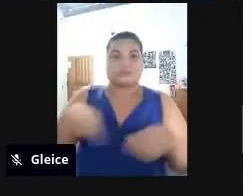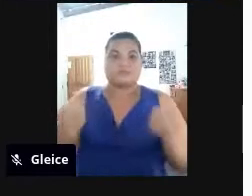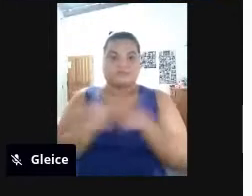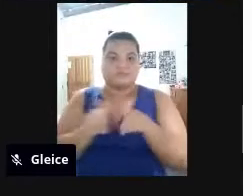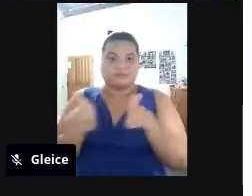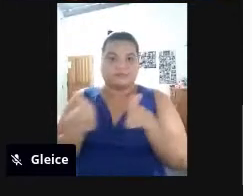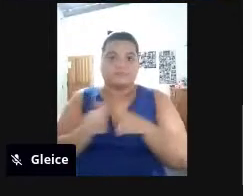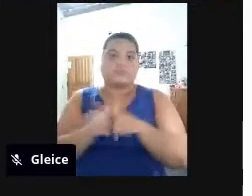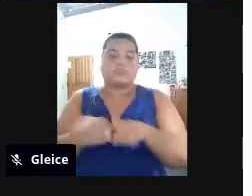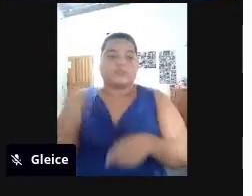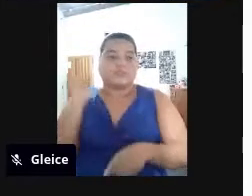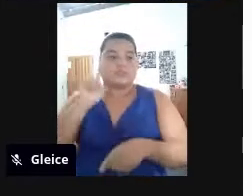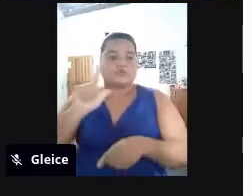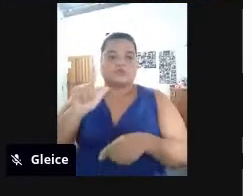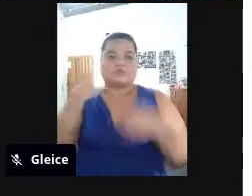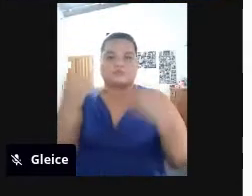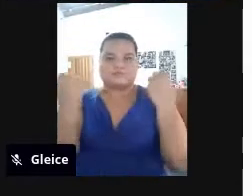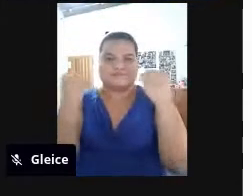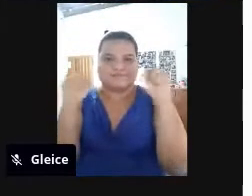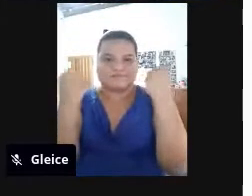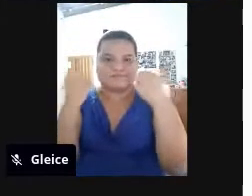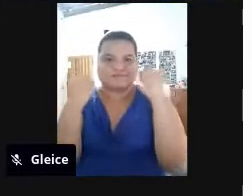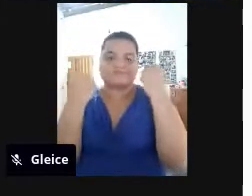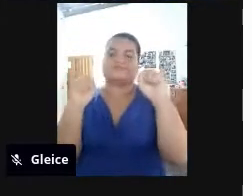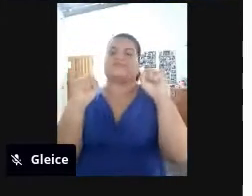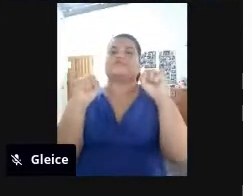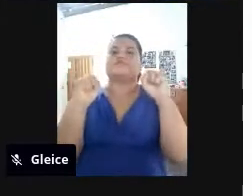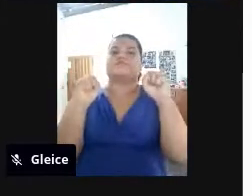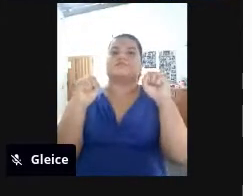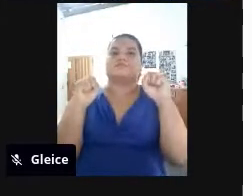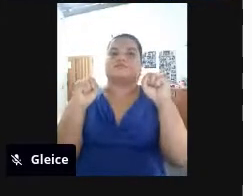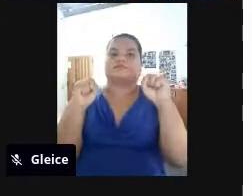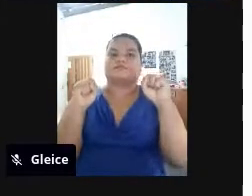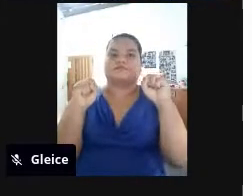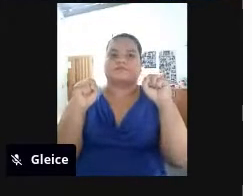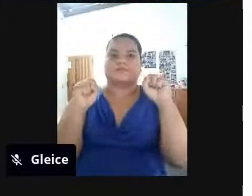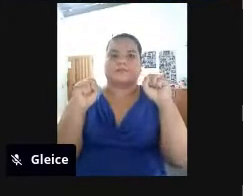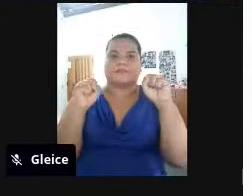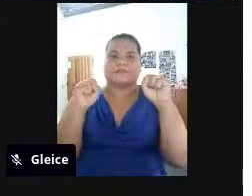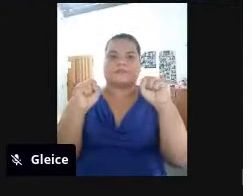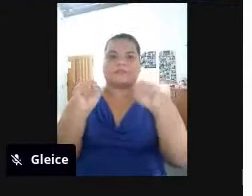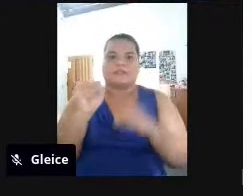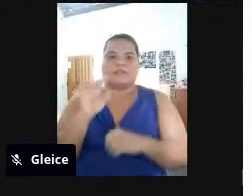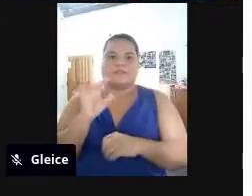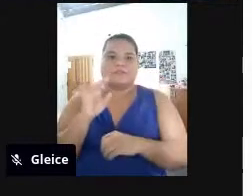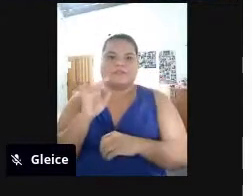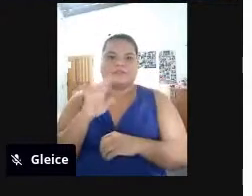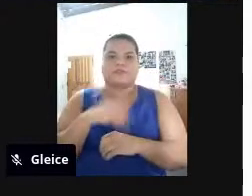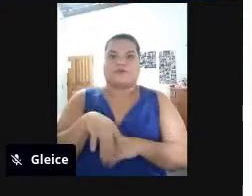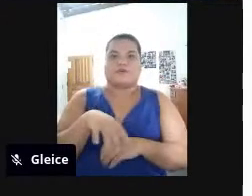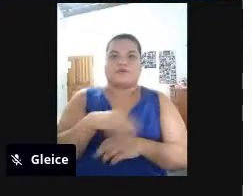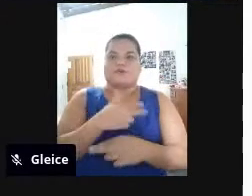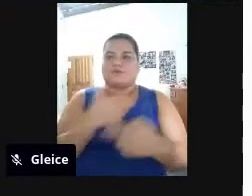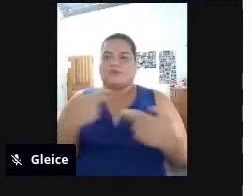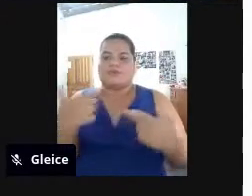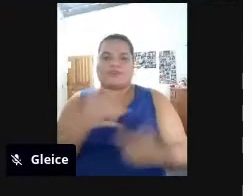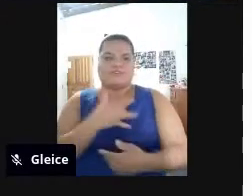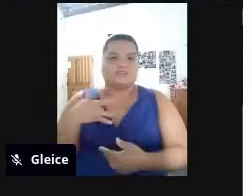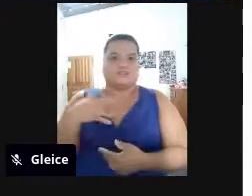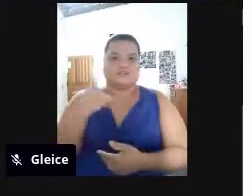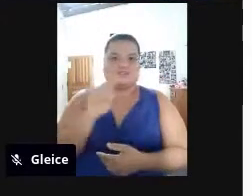glicogênio muscular. Então, nessas condições, a gente não fica só nessas opções saudáveis. A gente também